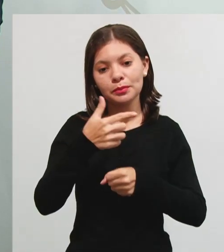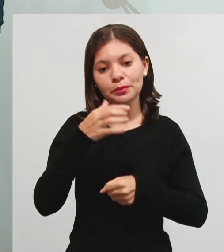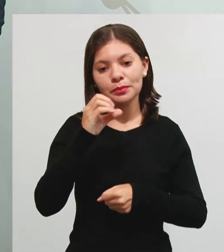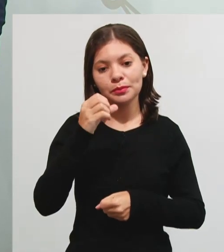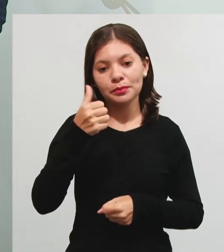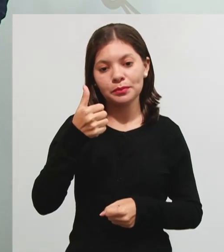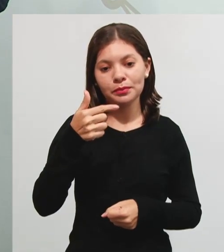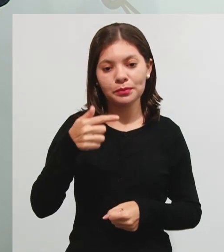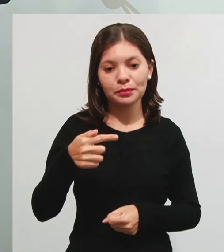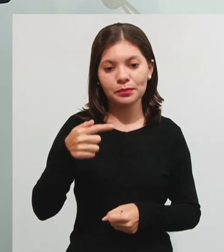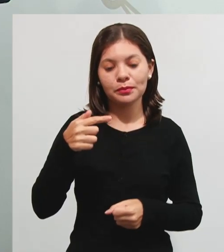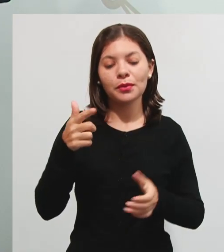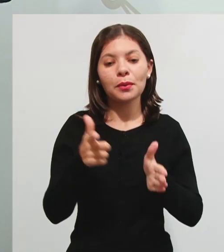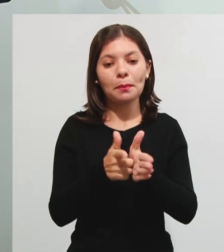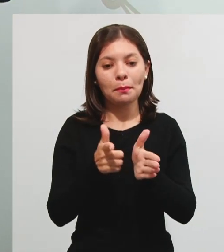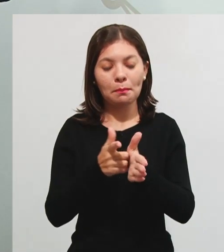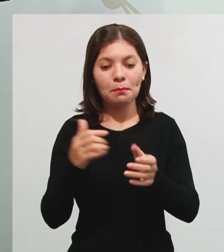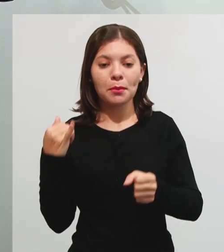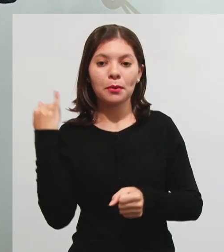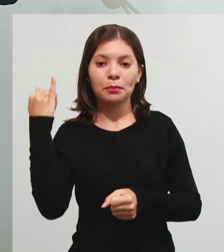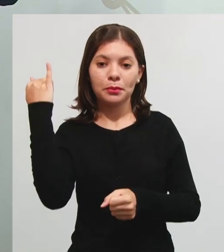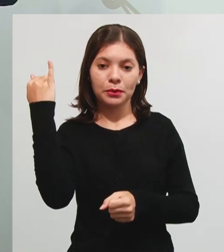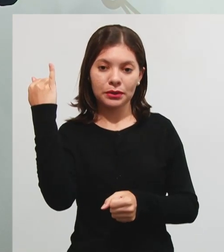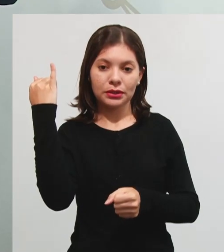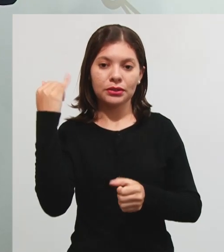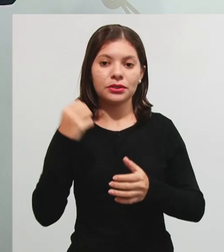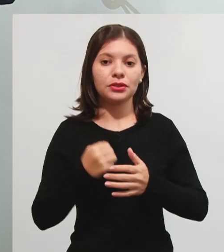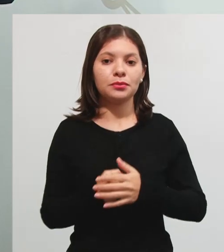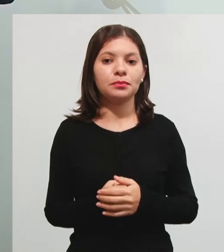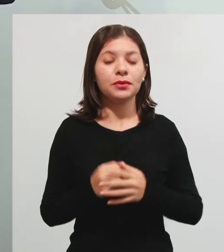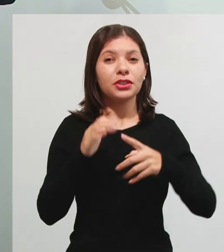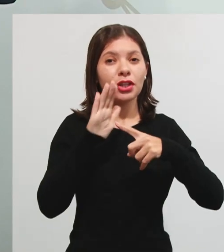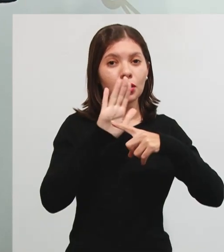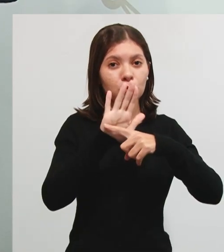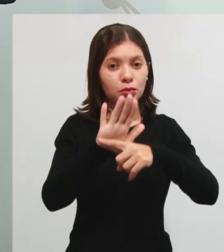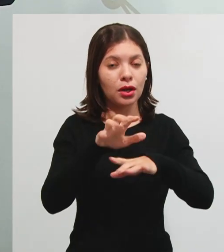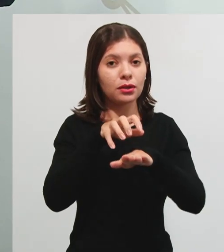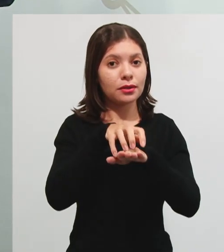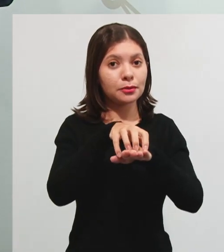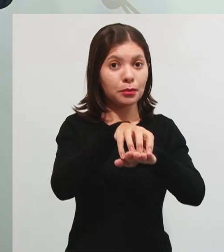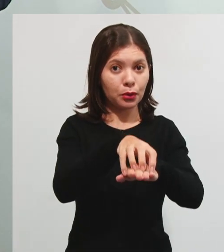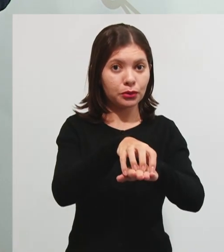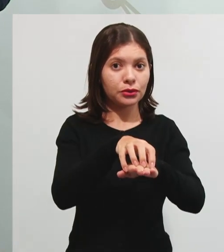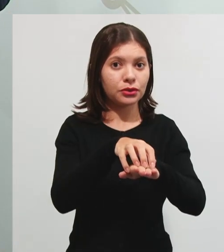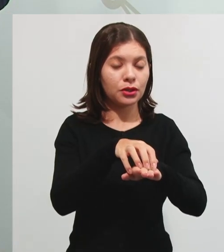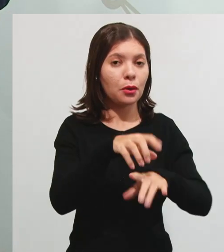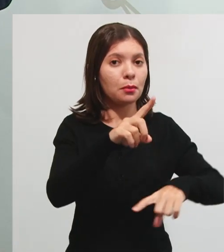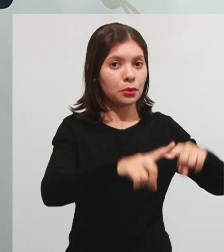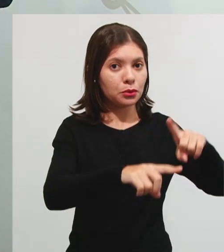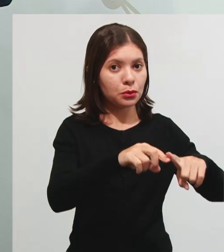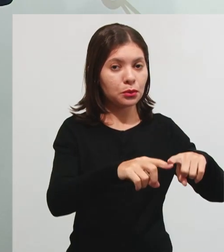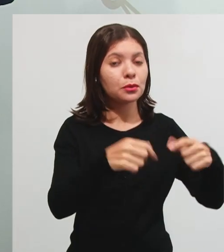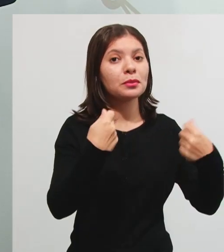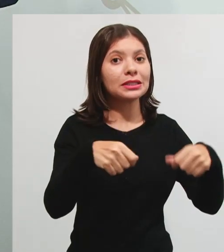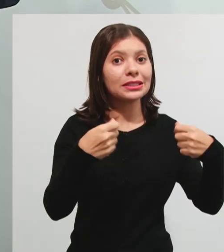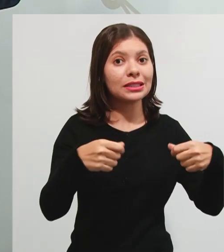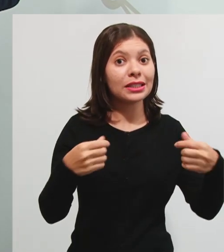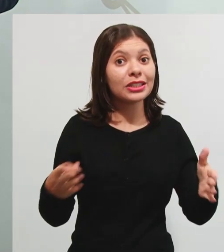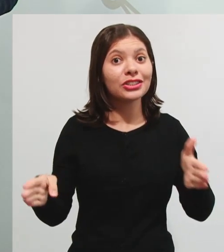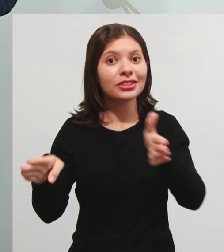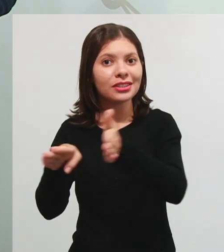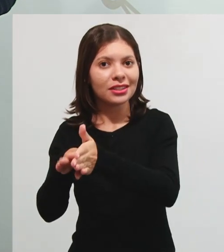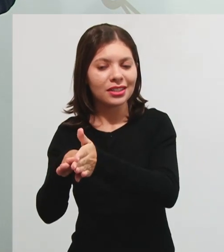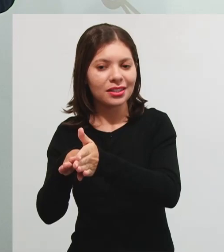ela tem o papel de mediar o transporte, vamos dizer assim. Um produto ele tem que chegar ao seu destinatário, a matéria-prima tem que chegar